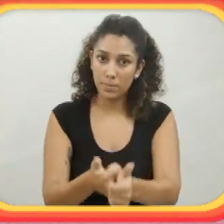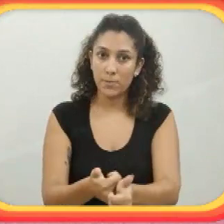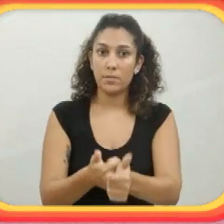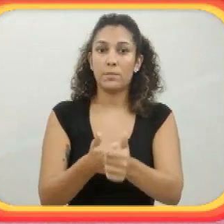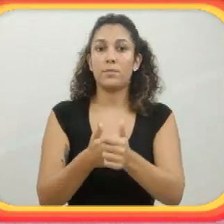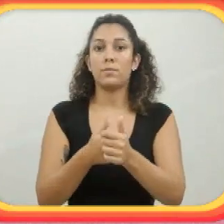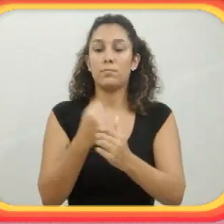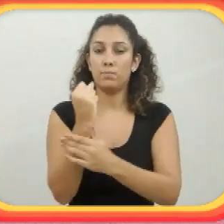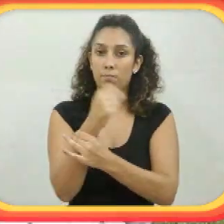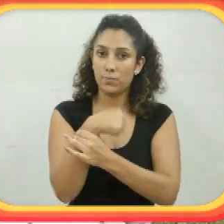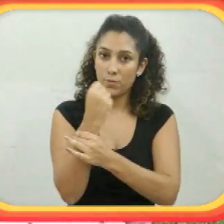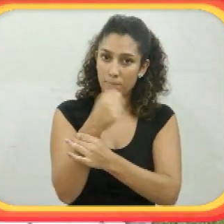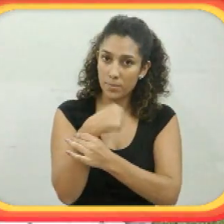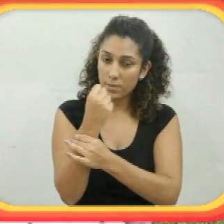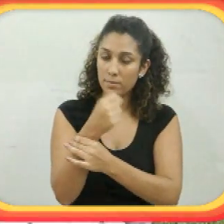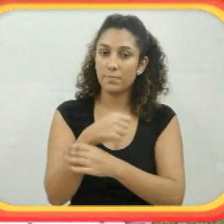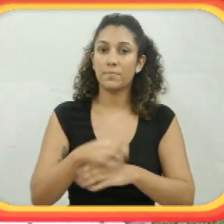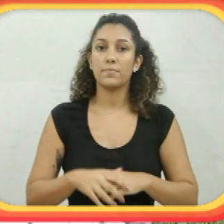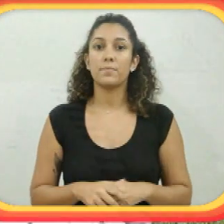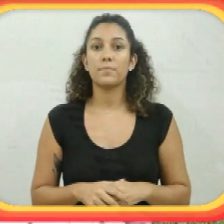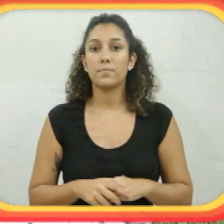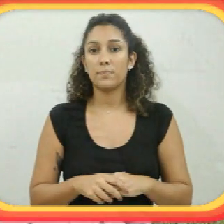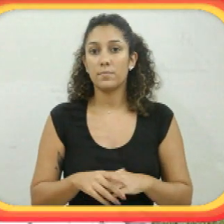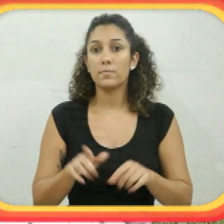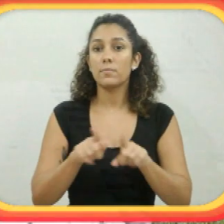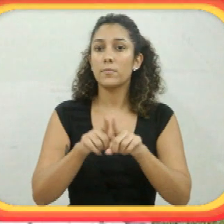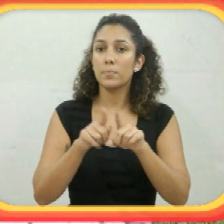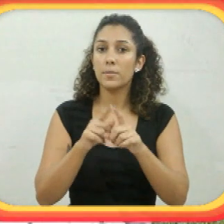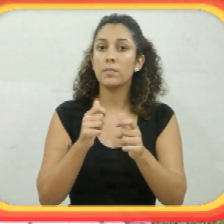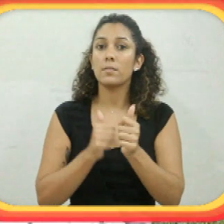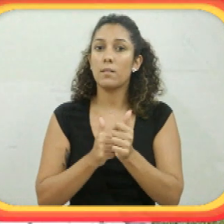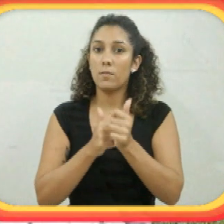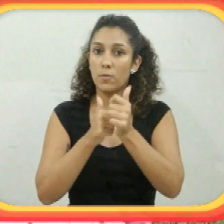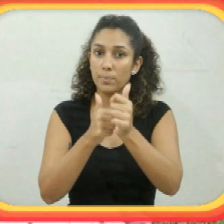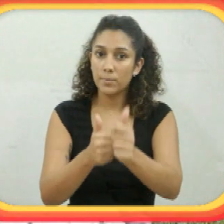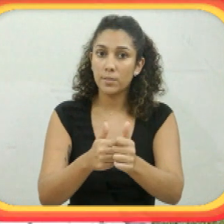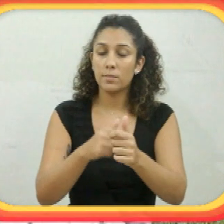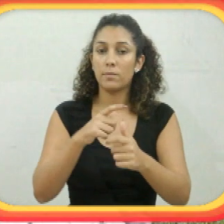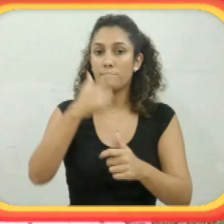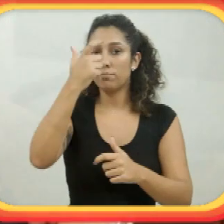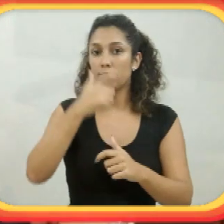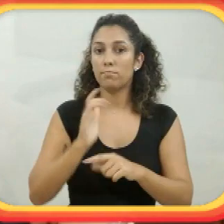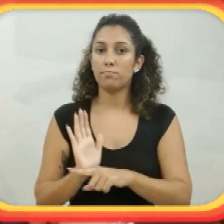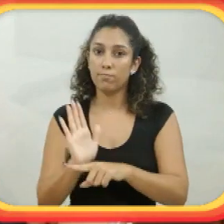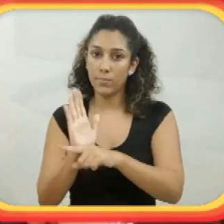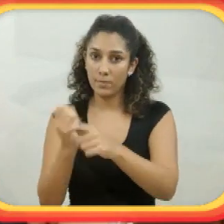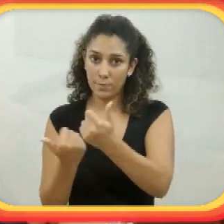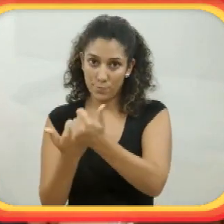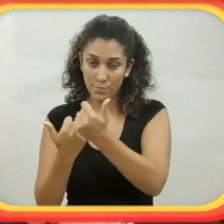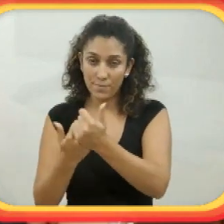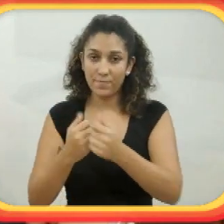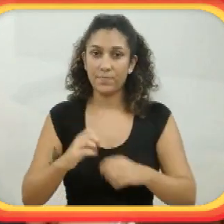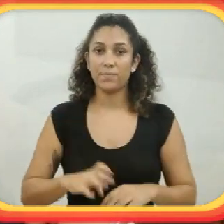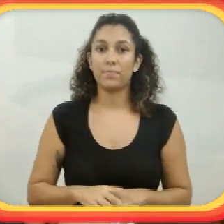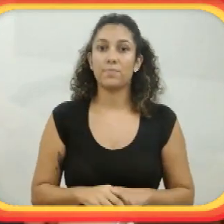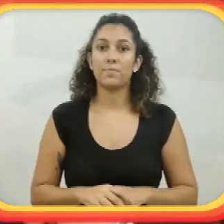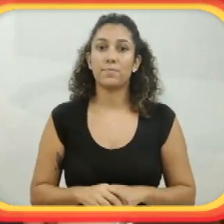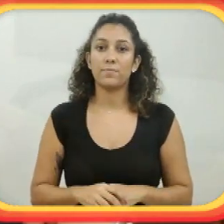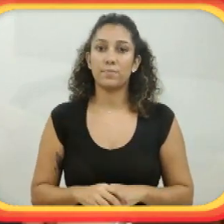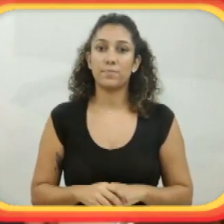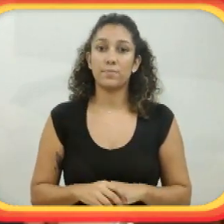dá todas as condições, né, de estrutura, de equipamentos, de